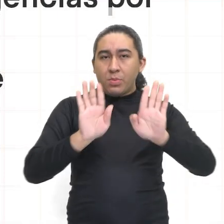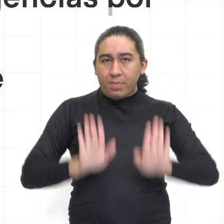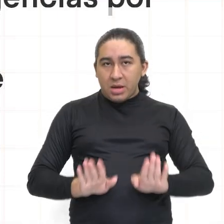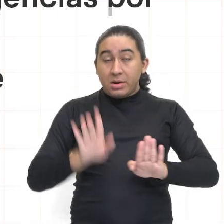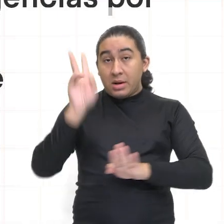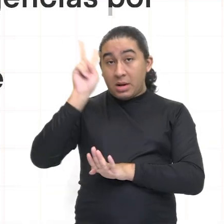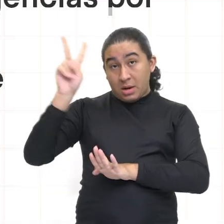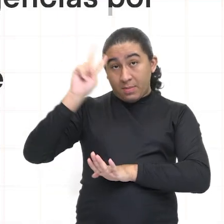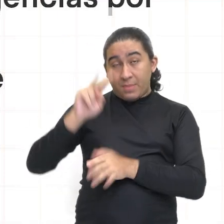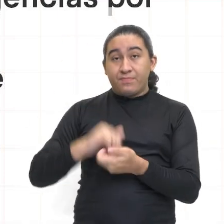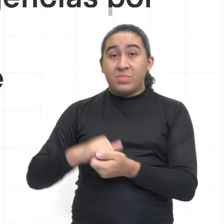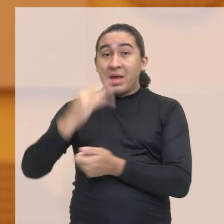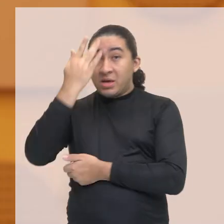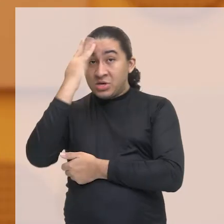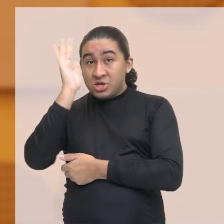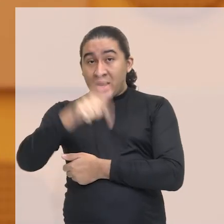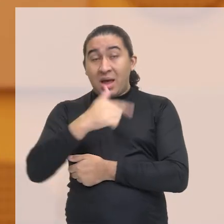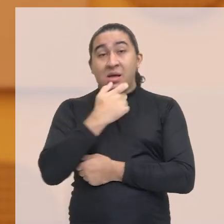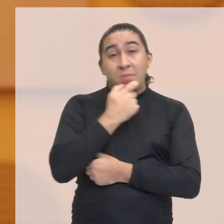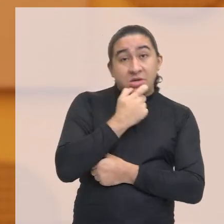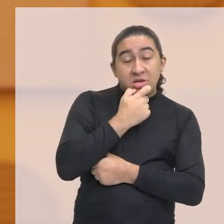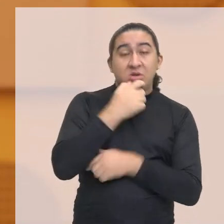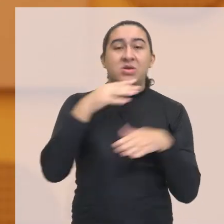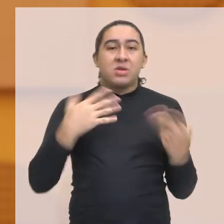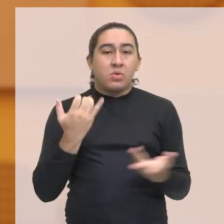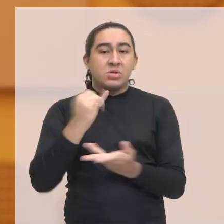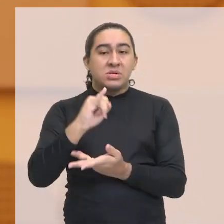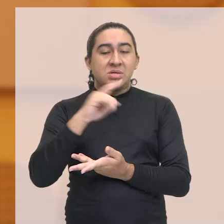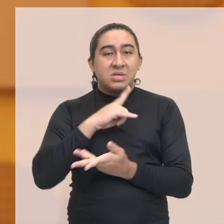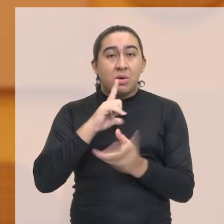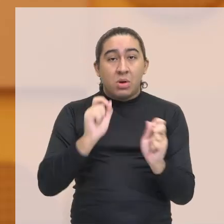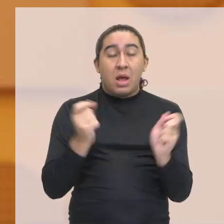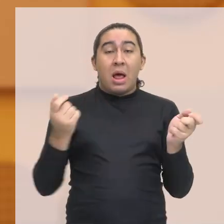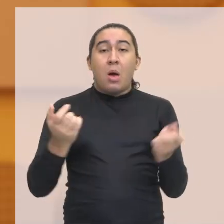ao território britânico. Então, quando tem a eclosão da guerra,